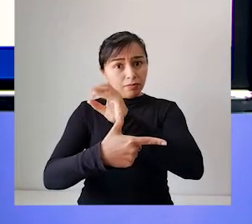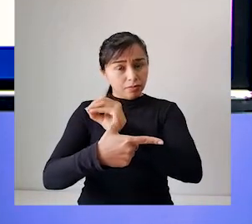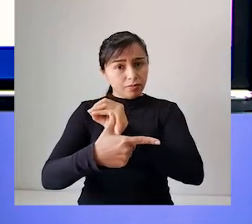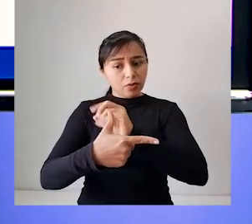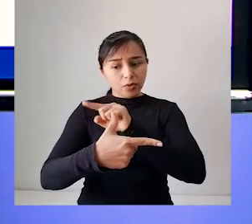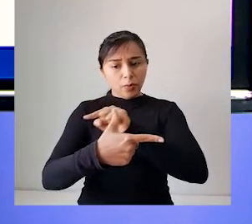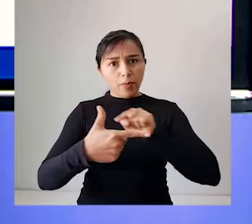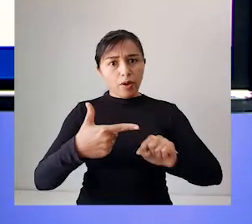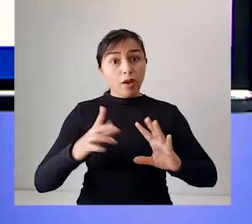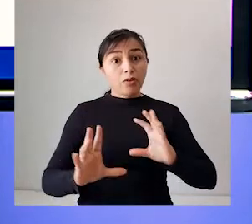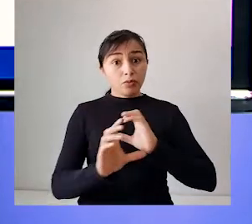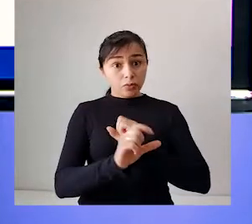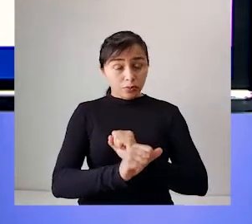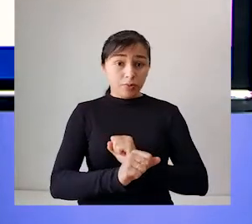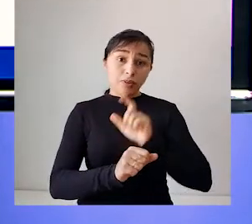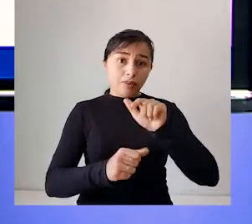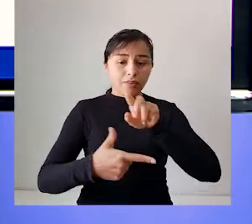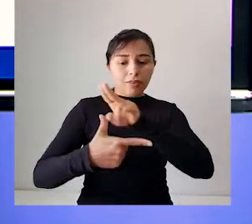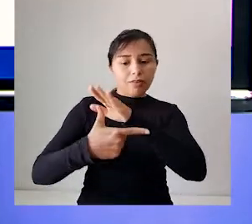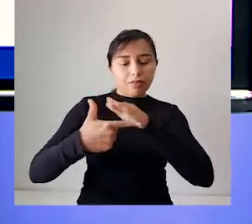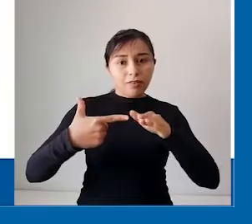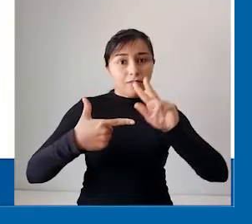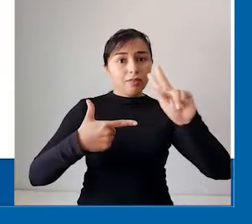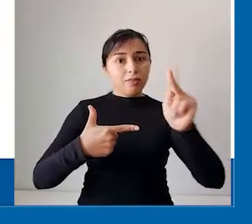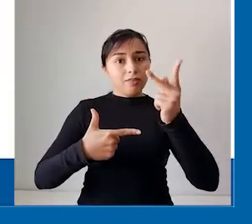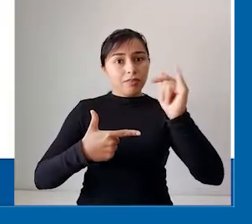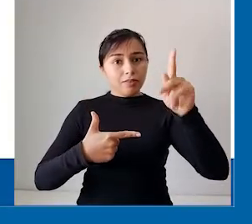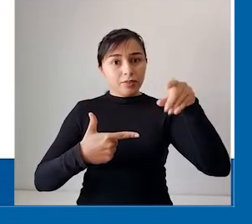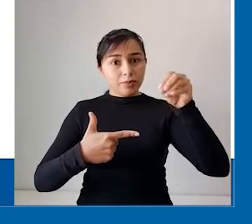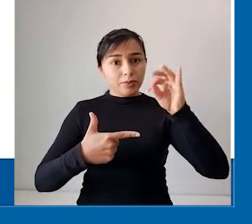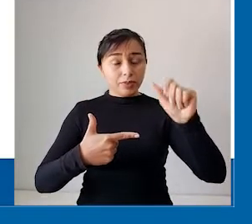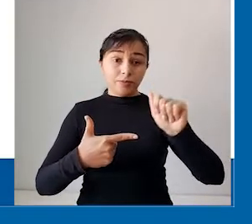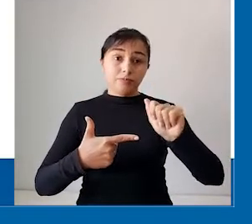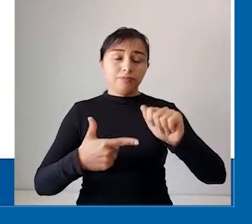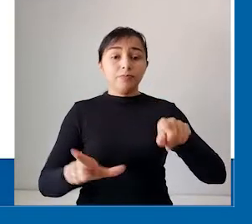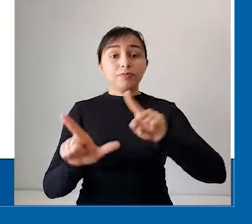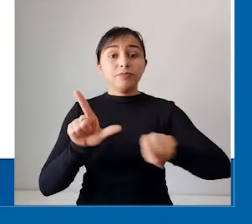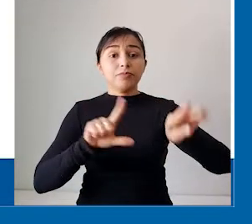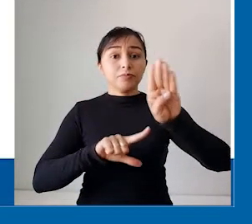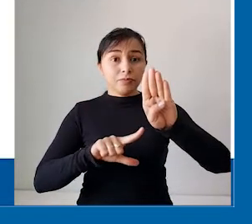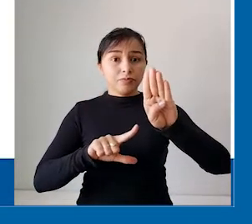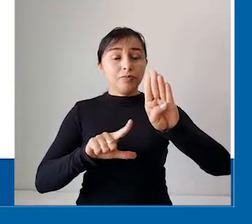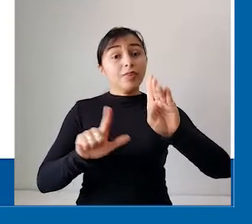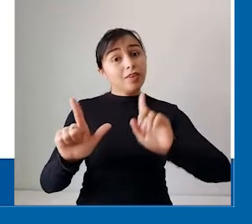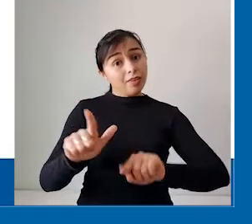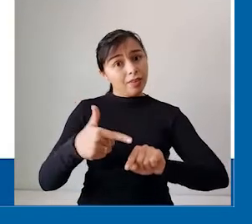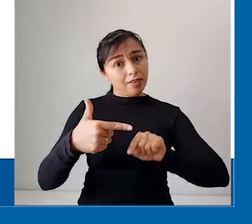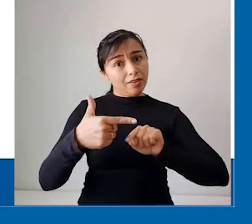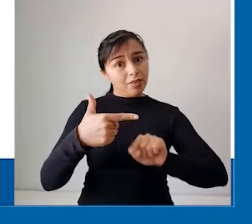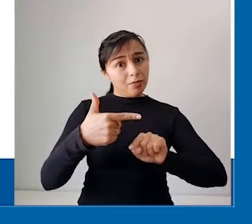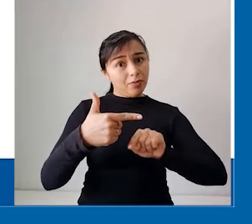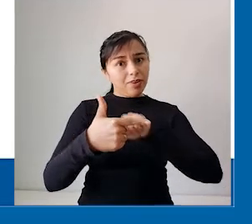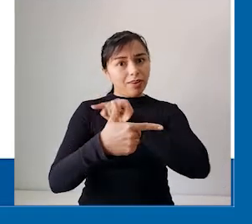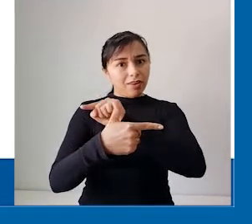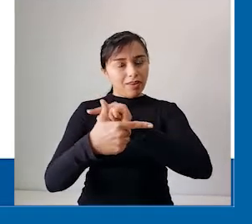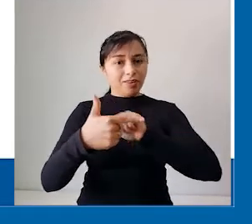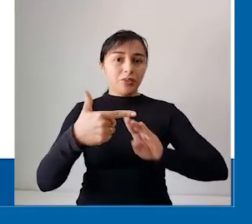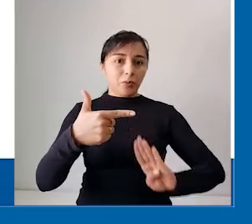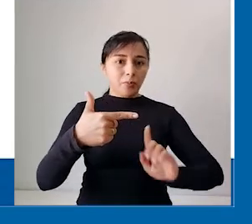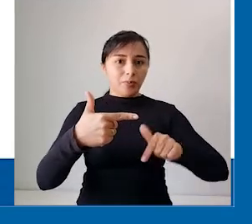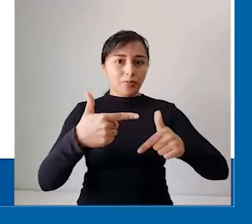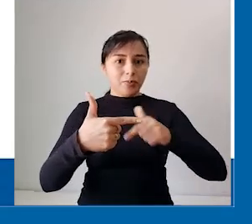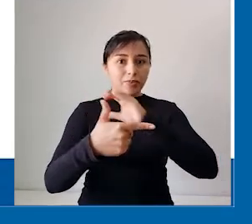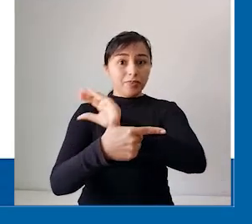certo com a relação de Teorema de Pitágoras? Sou o quadrado da soma dos catetos, mas pode